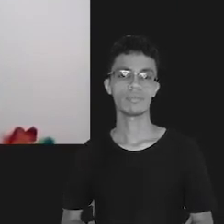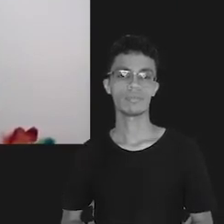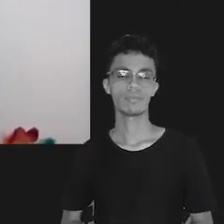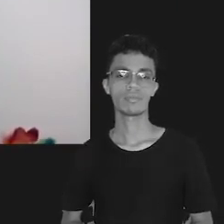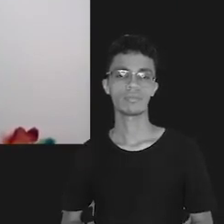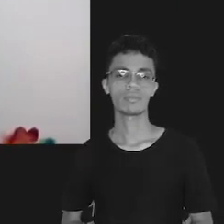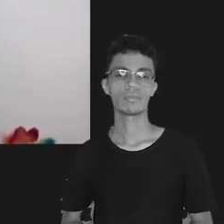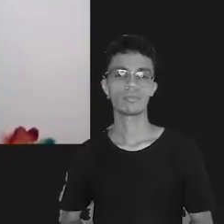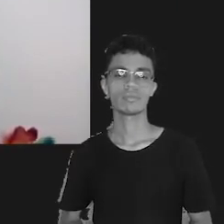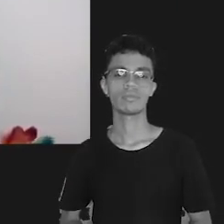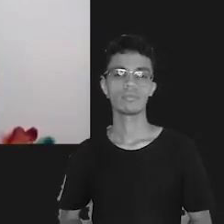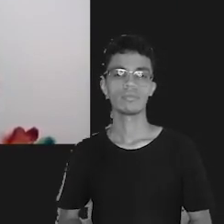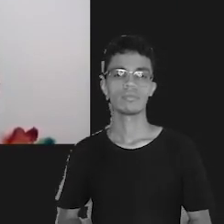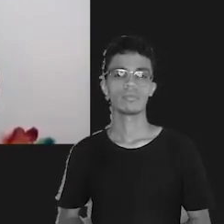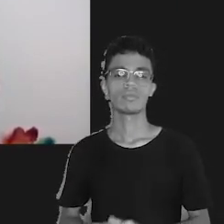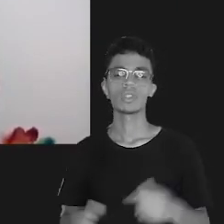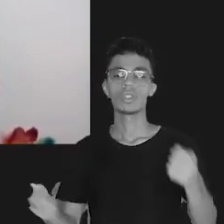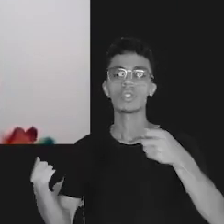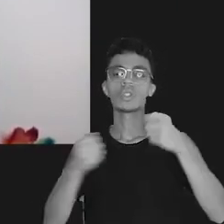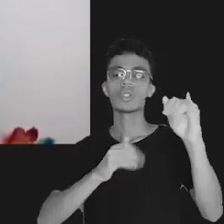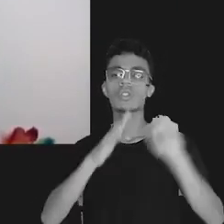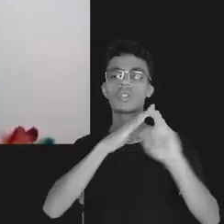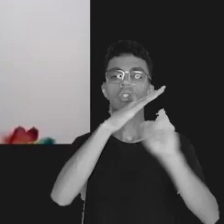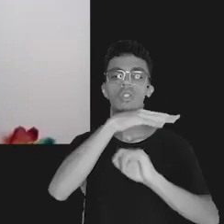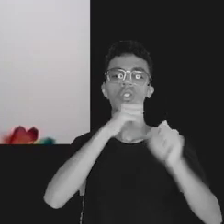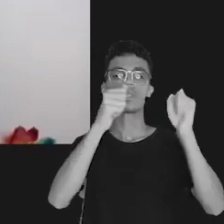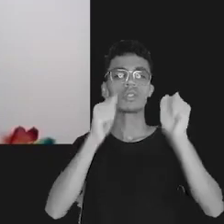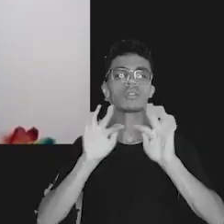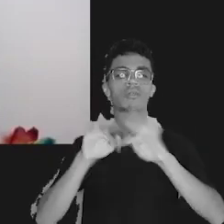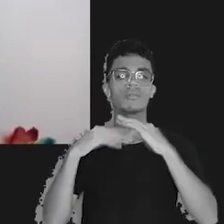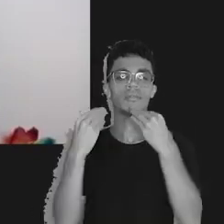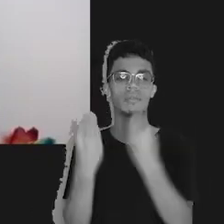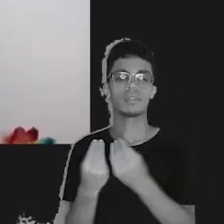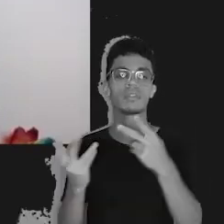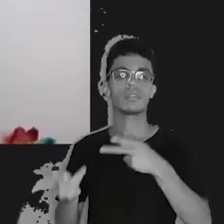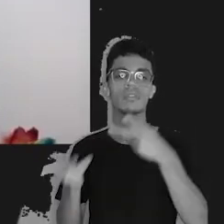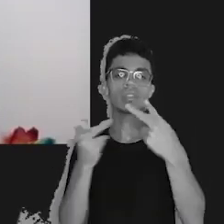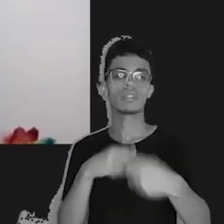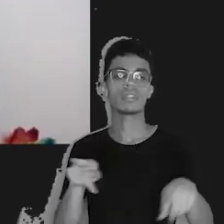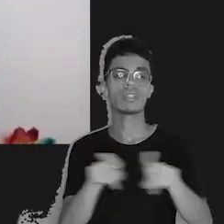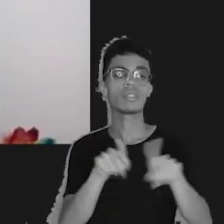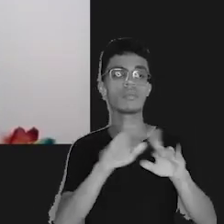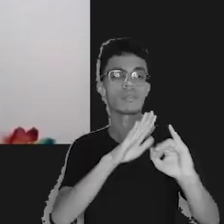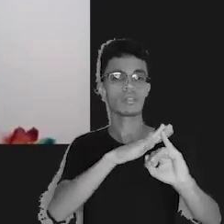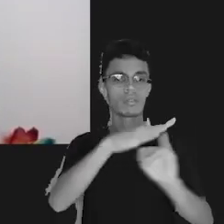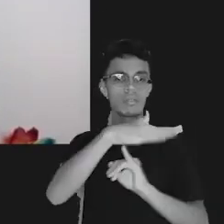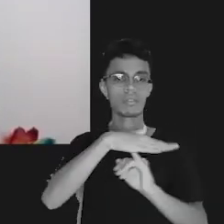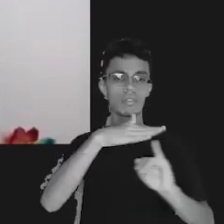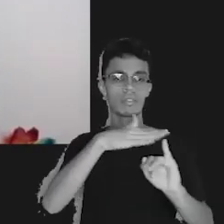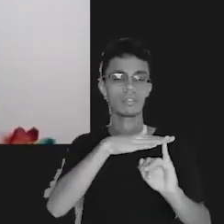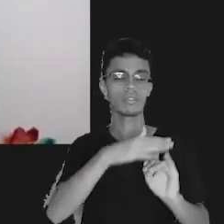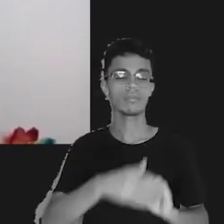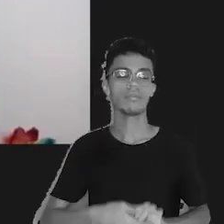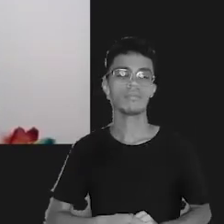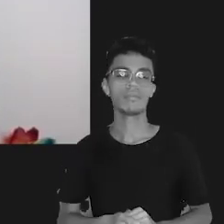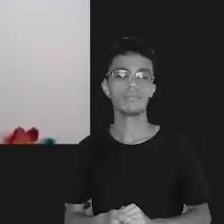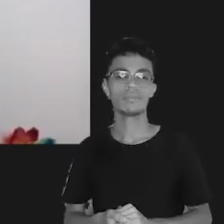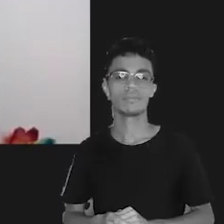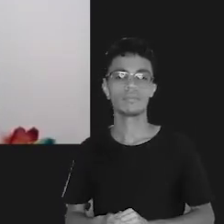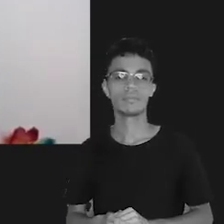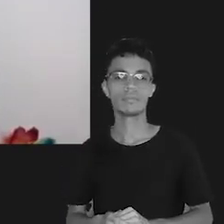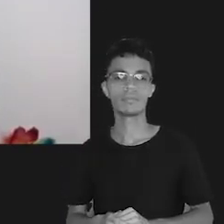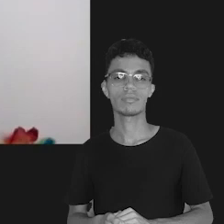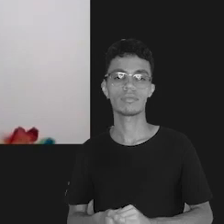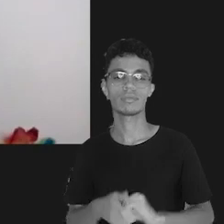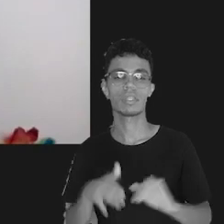da dominação, né, dessas instituições de poder, seja a família, que é o visitante, também é uma instituição, né, que é o